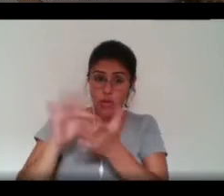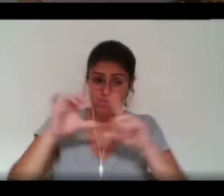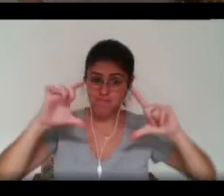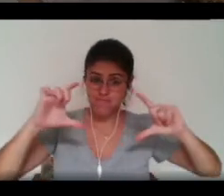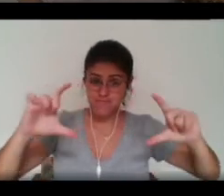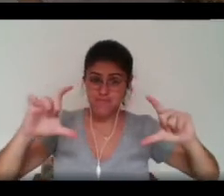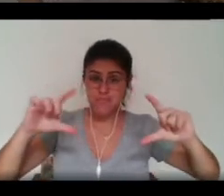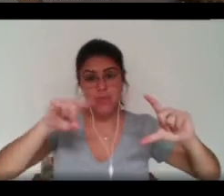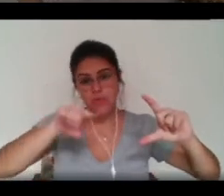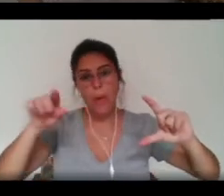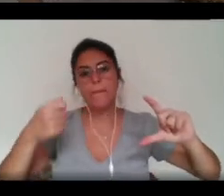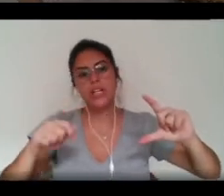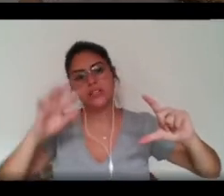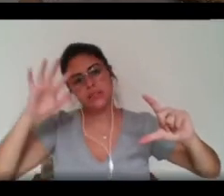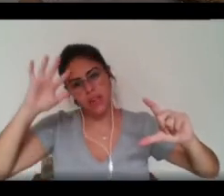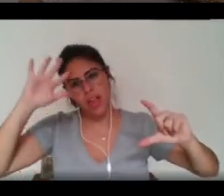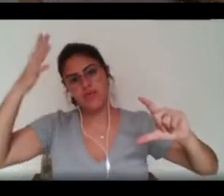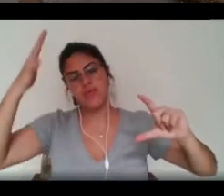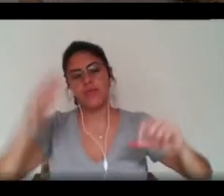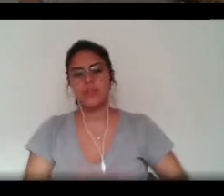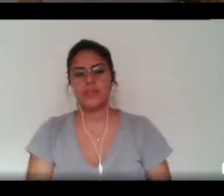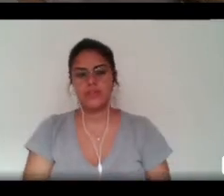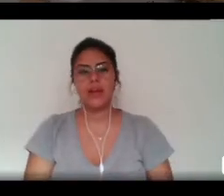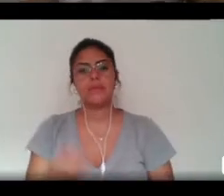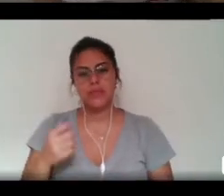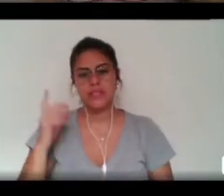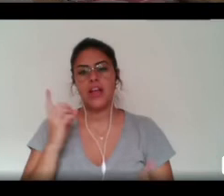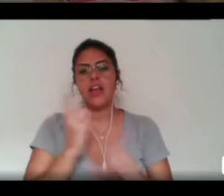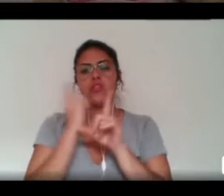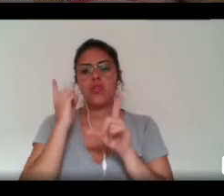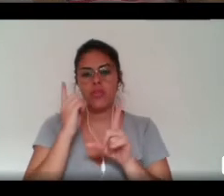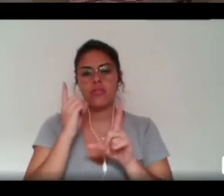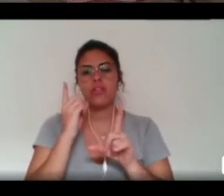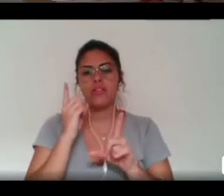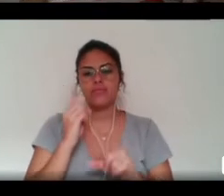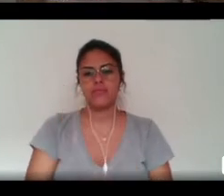que a gente tem que resolver para achar V0.